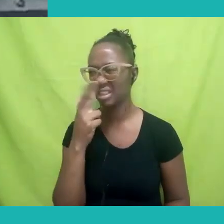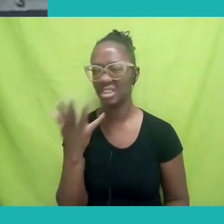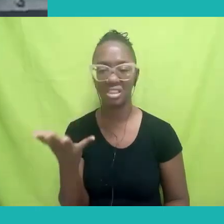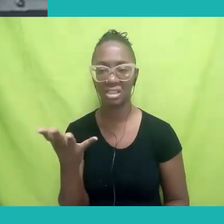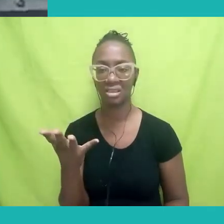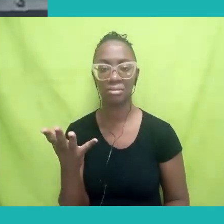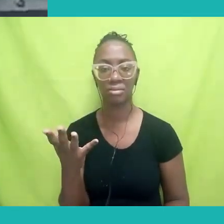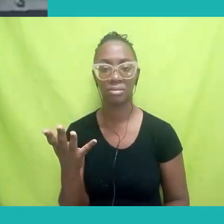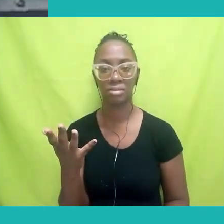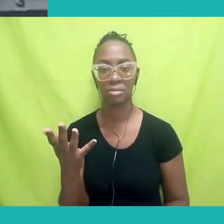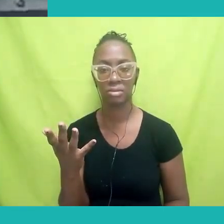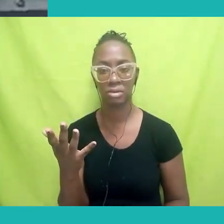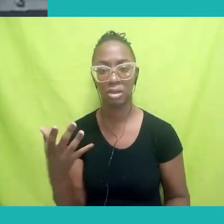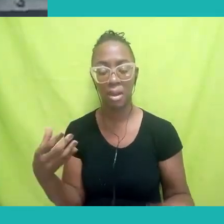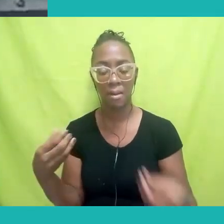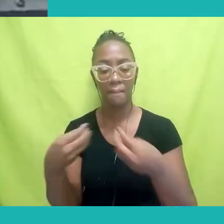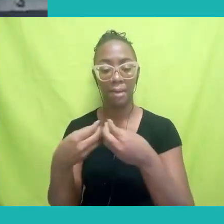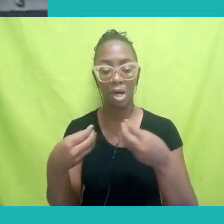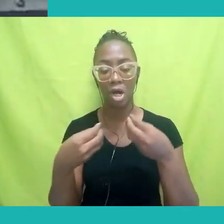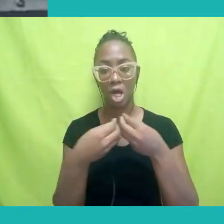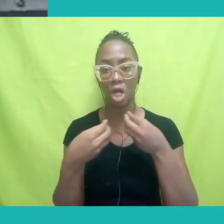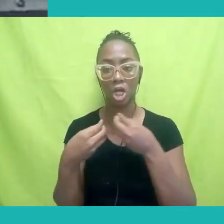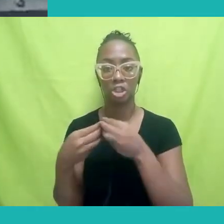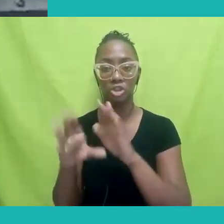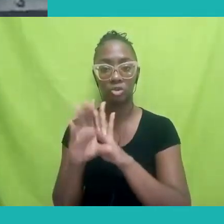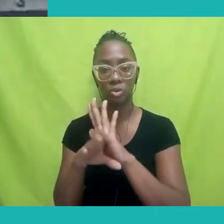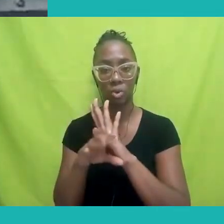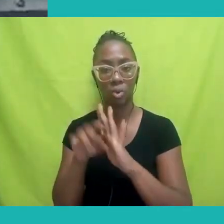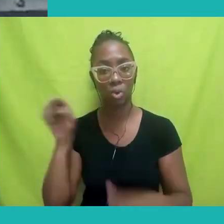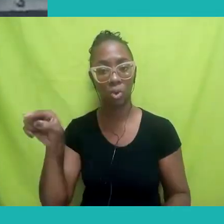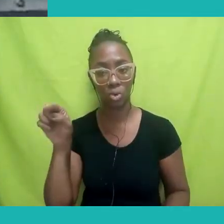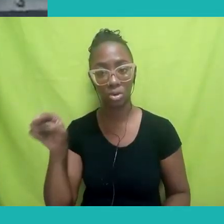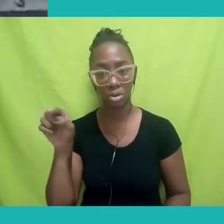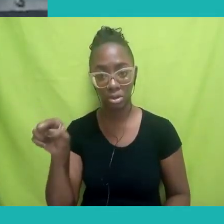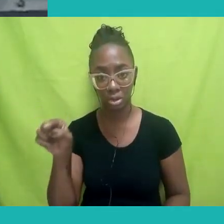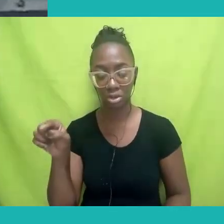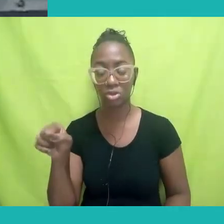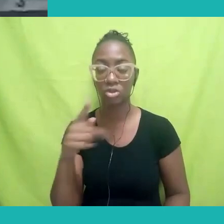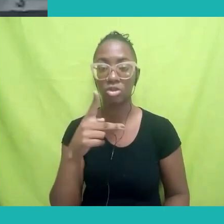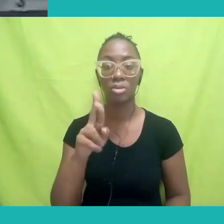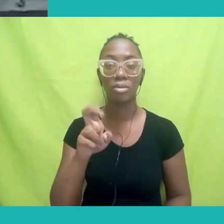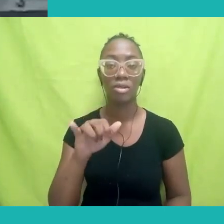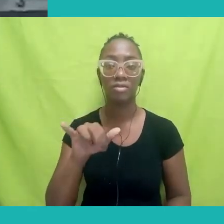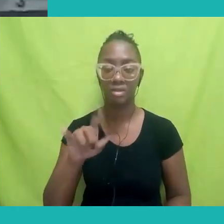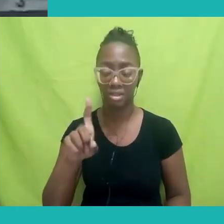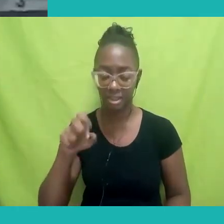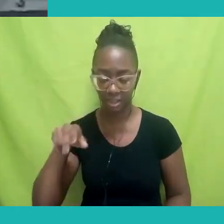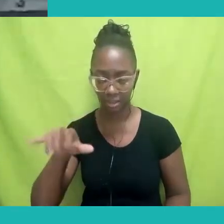ficar mais próximos de um conceito, daquele conceito corrente de previdência social.